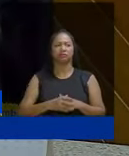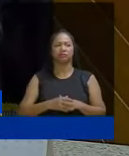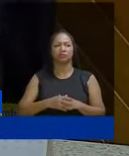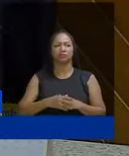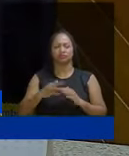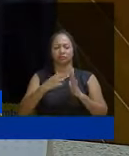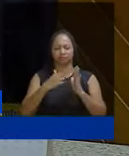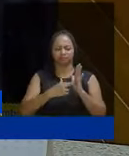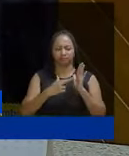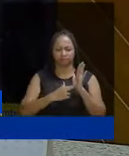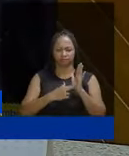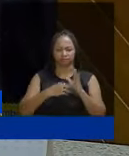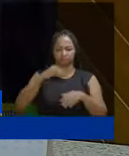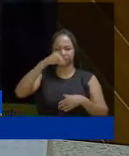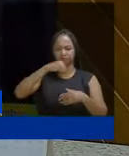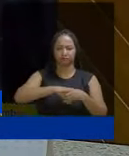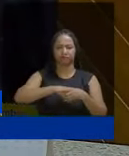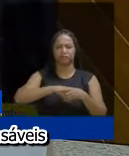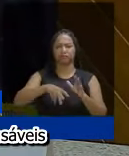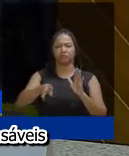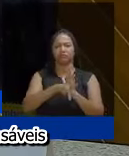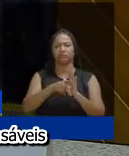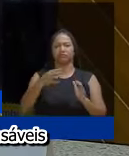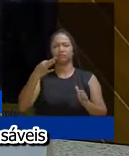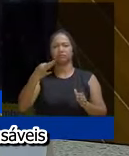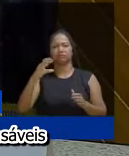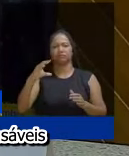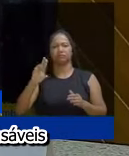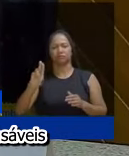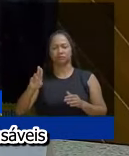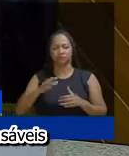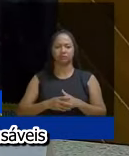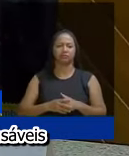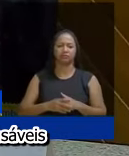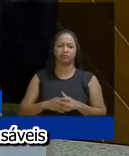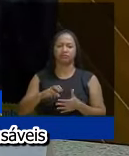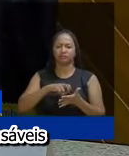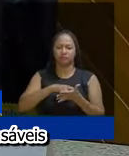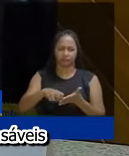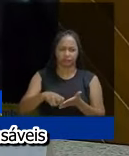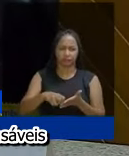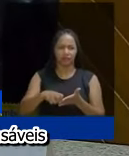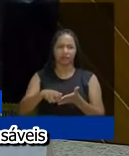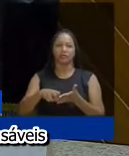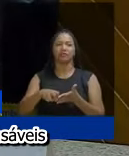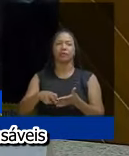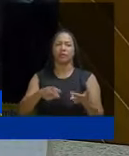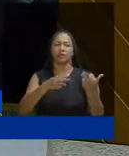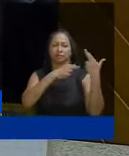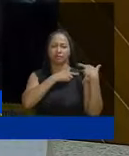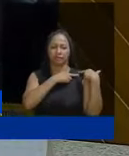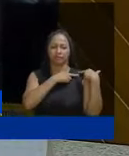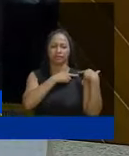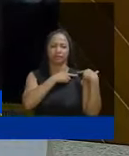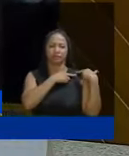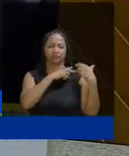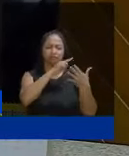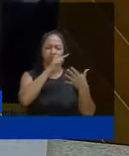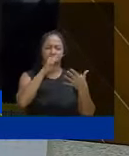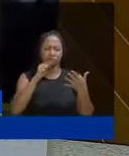Regimento Interno do TCU. E aí foi adiante, condenou solidariamente os responsáveis